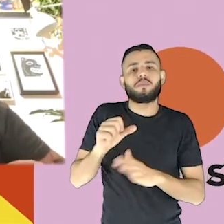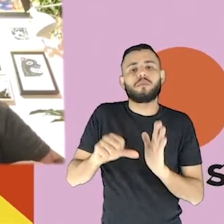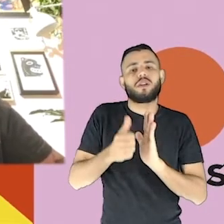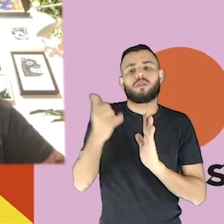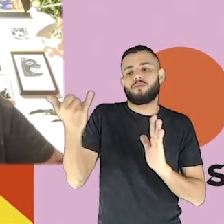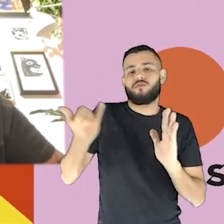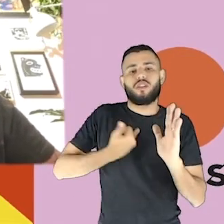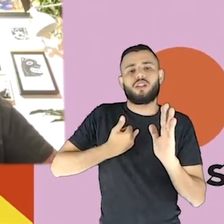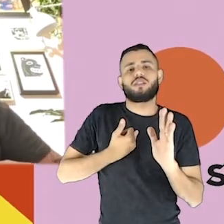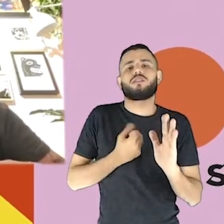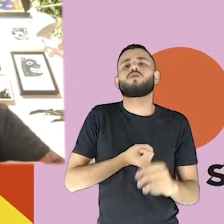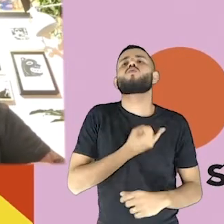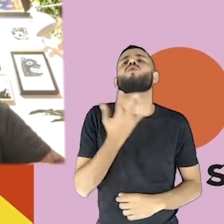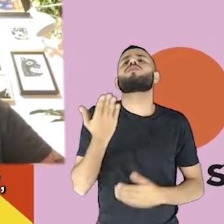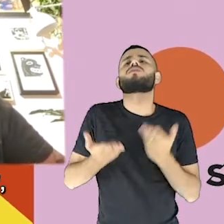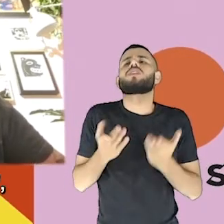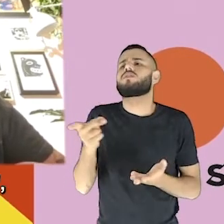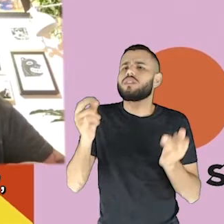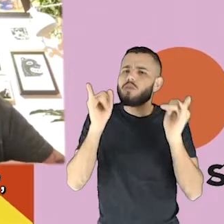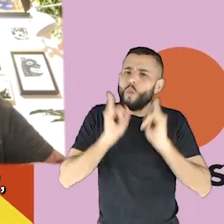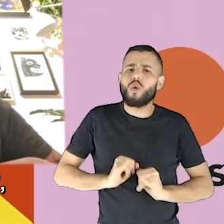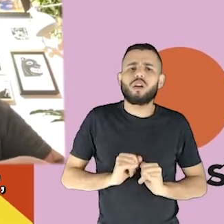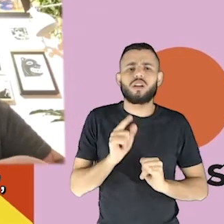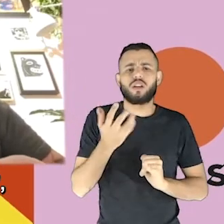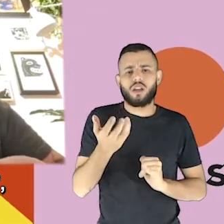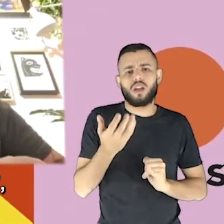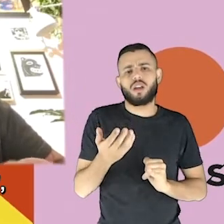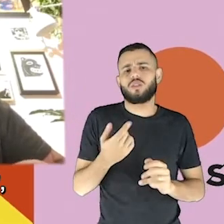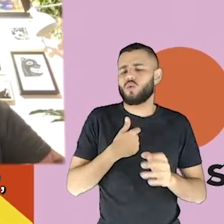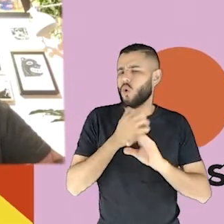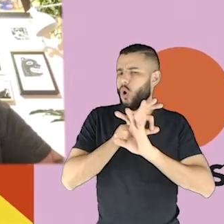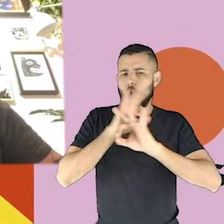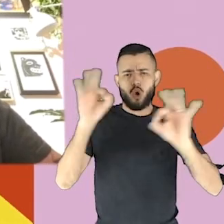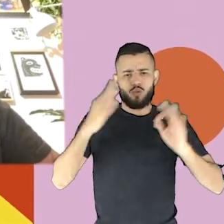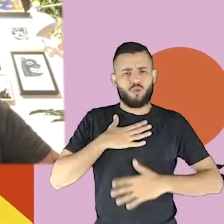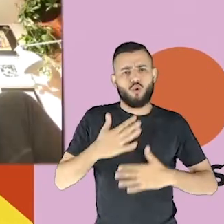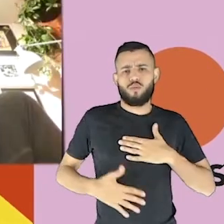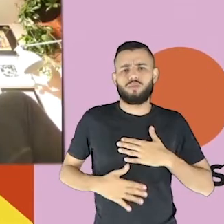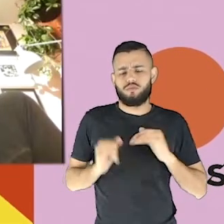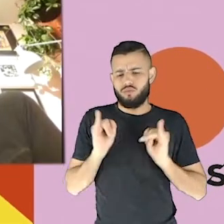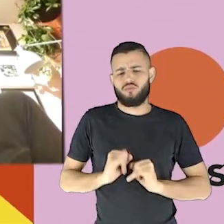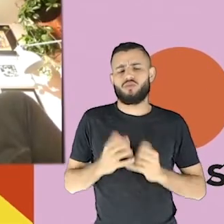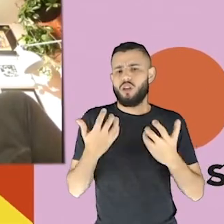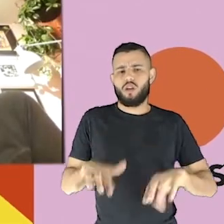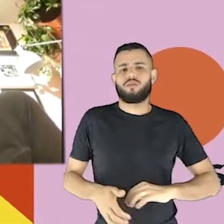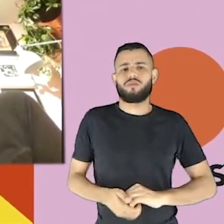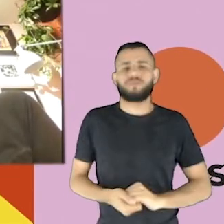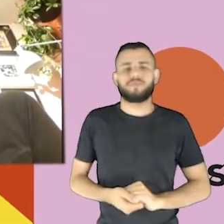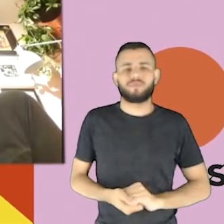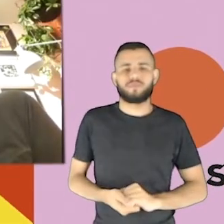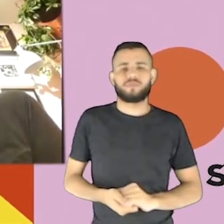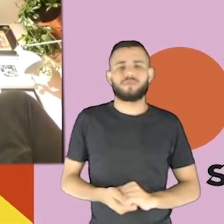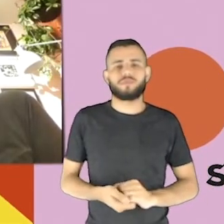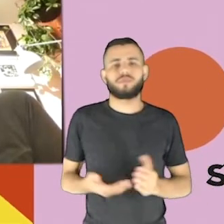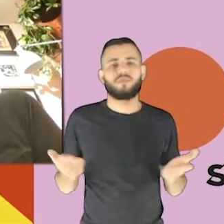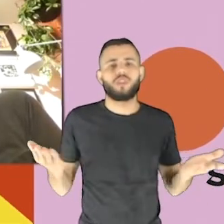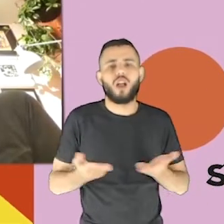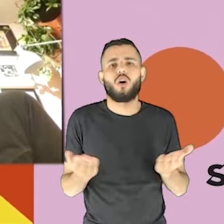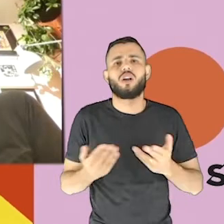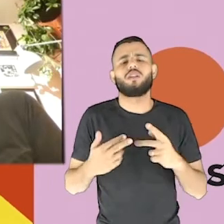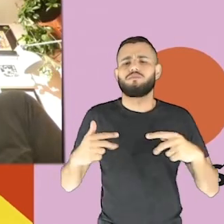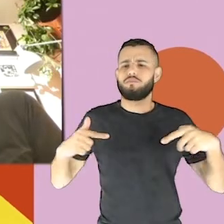coisa que a gente escuta se eu vou para uma academia é: quantos anos você quer emagrecer? Não, eu não vim aqui para emagrecer. Eu tô ótima com o meu corpo. Então, Van, vamos falar um pouquinho agora